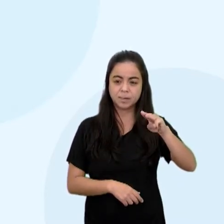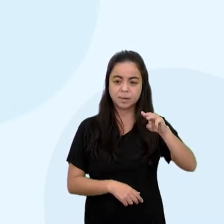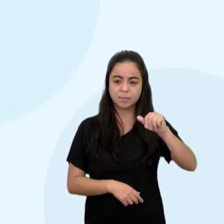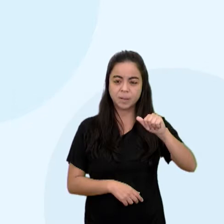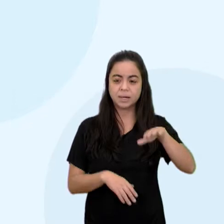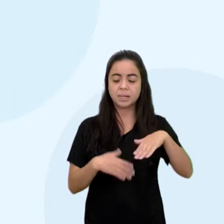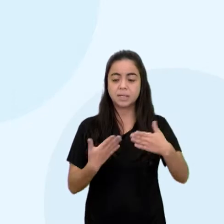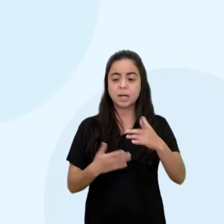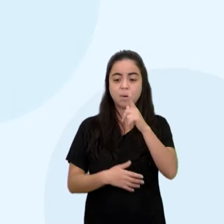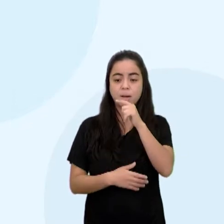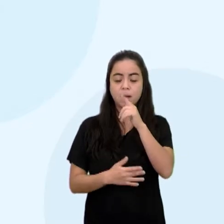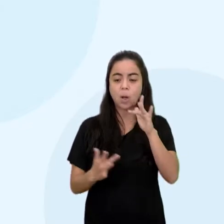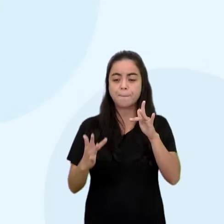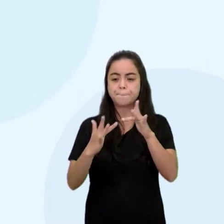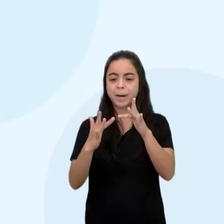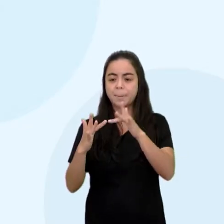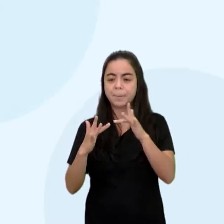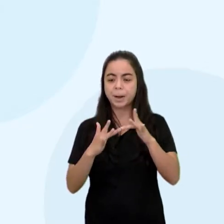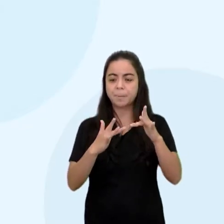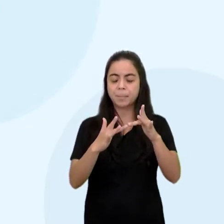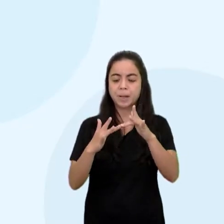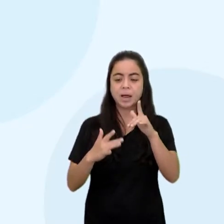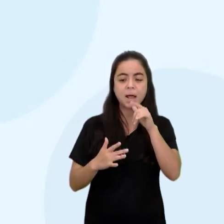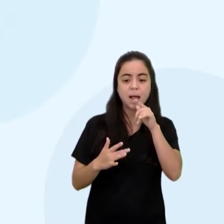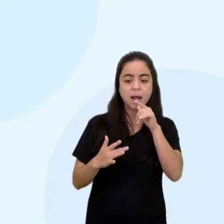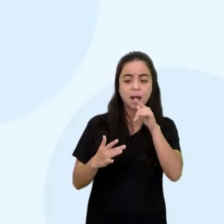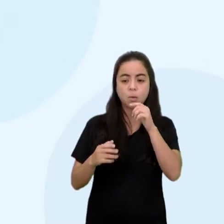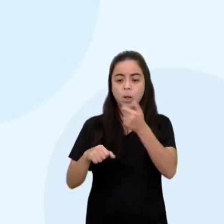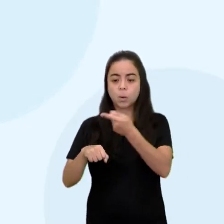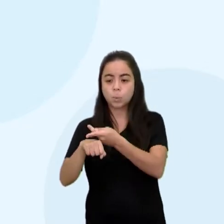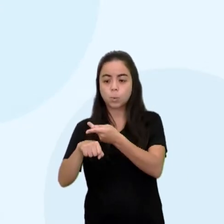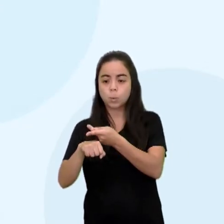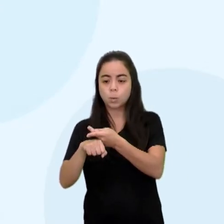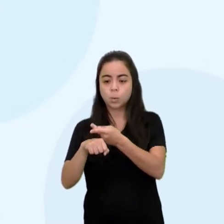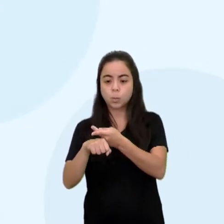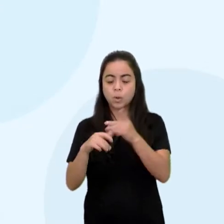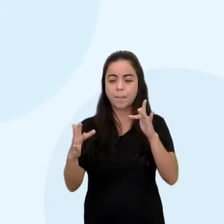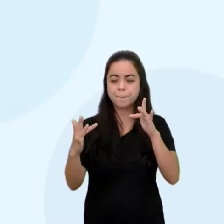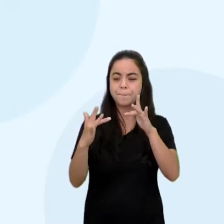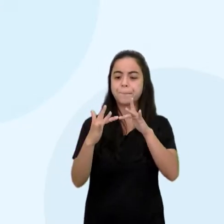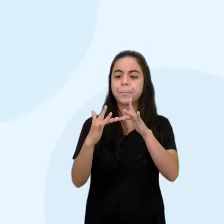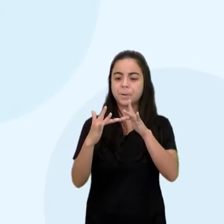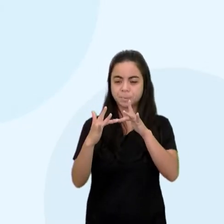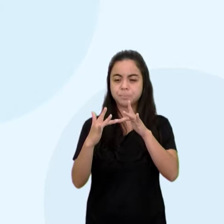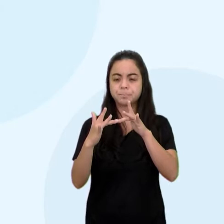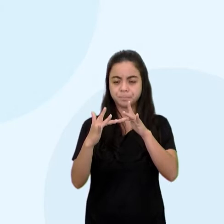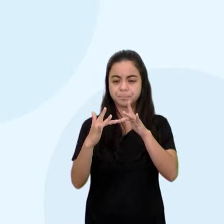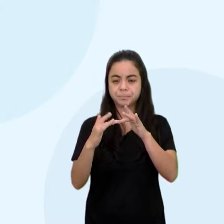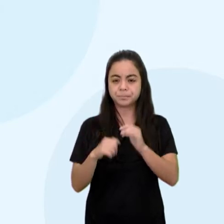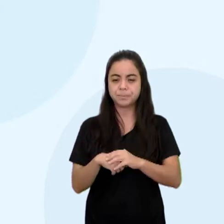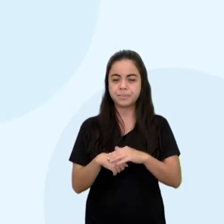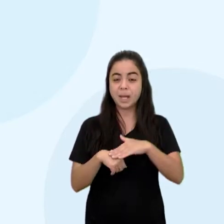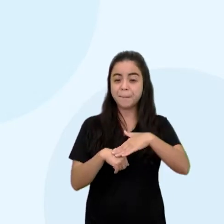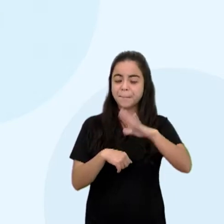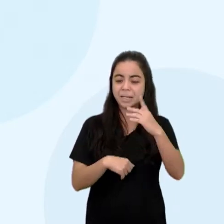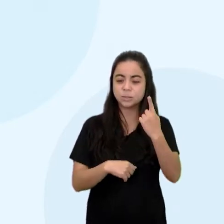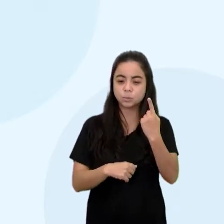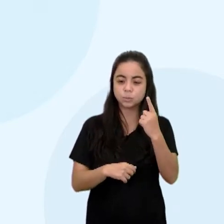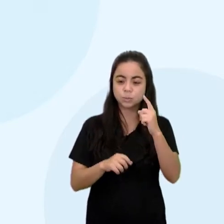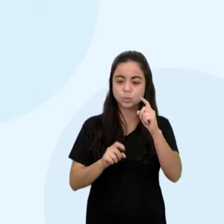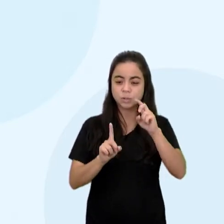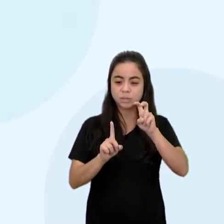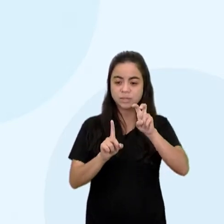quando a água entra em contato com essas rochas quentes, né, a elevadas temperaturas, por exemplo, mais de 150 graus